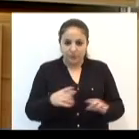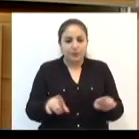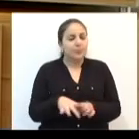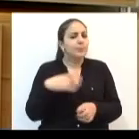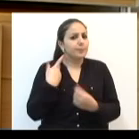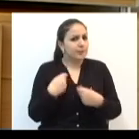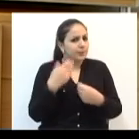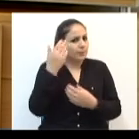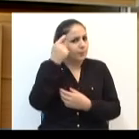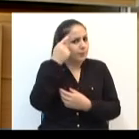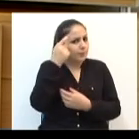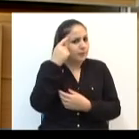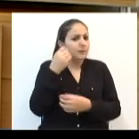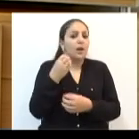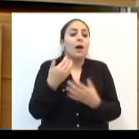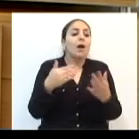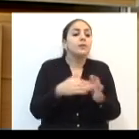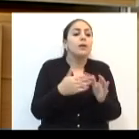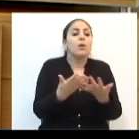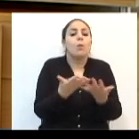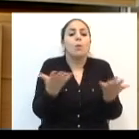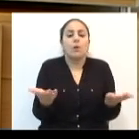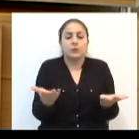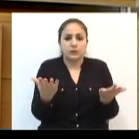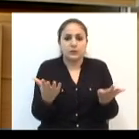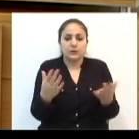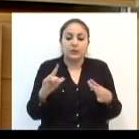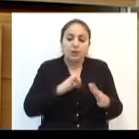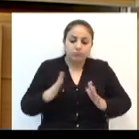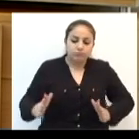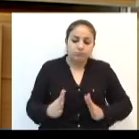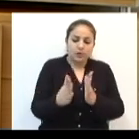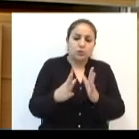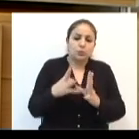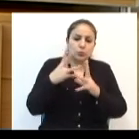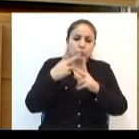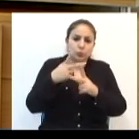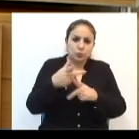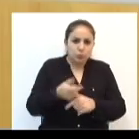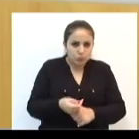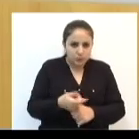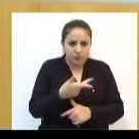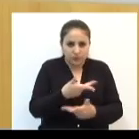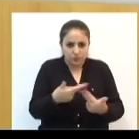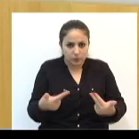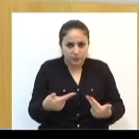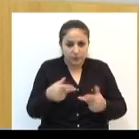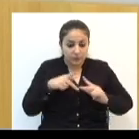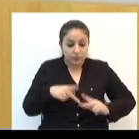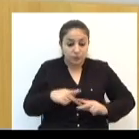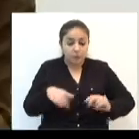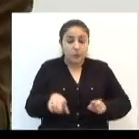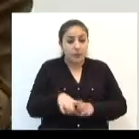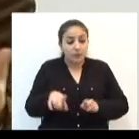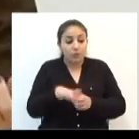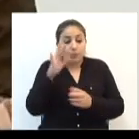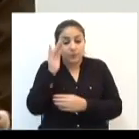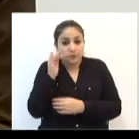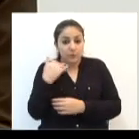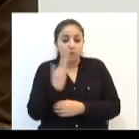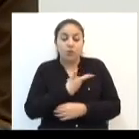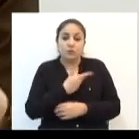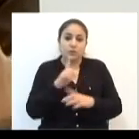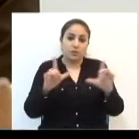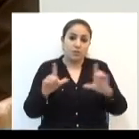pensar até que ponto, ou qual é o impacto, então, disso tudo para a população, para quem está nos assistindo. Pode